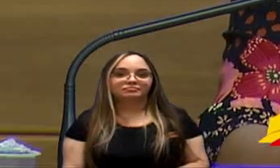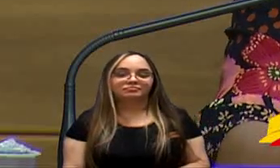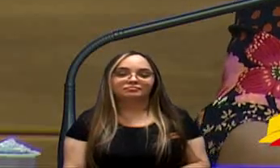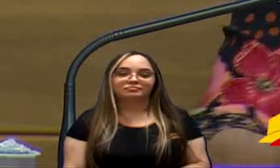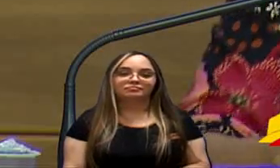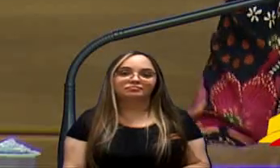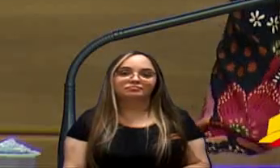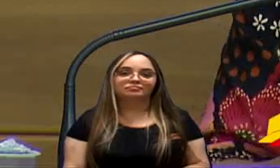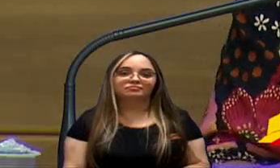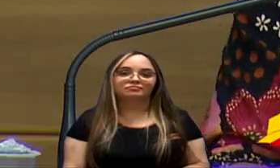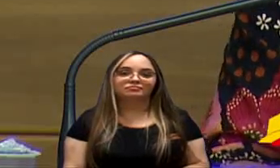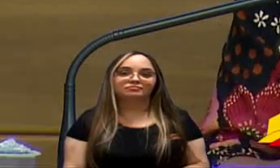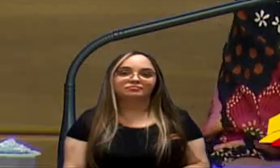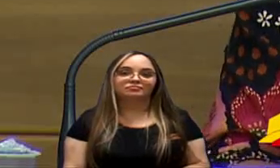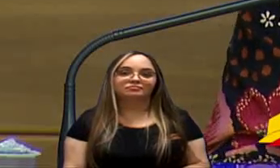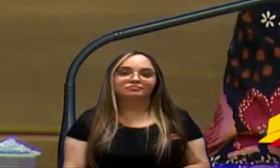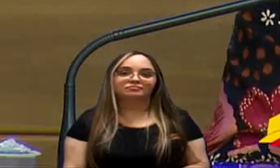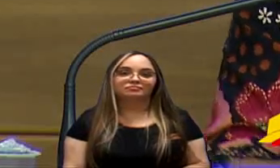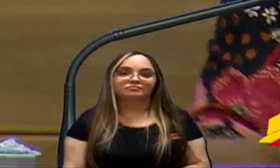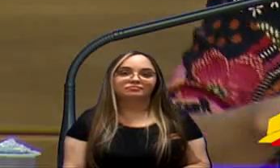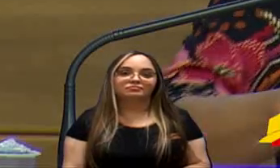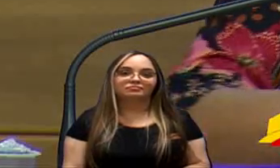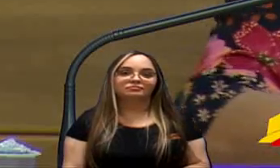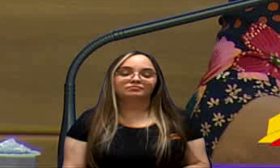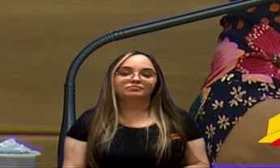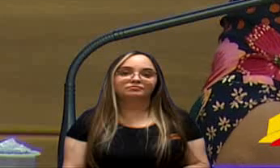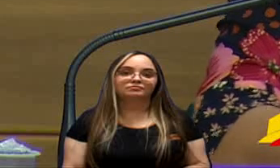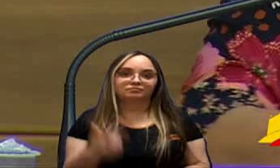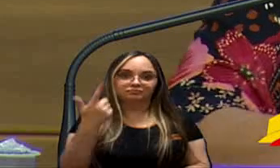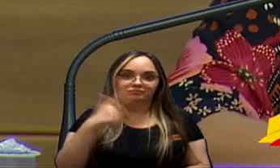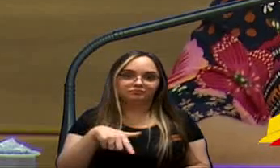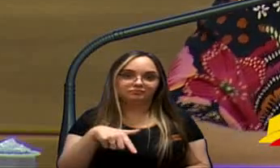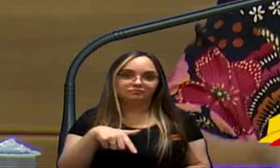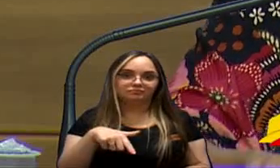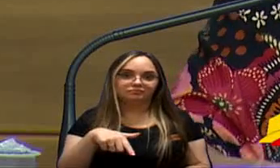bem. Nosso plenário aí, azul.